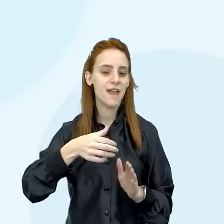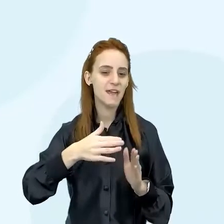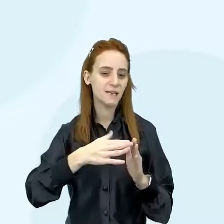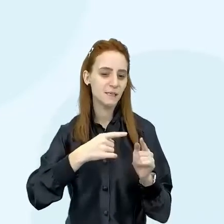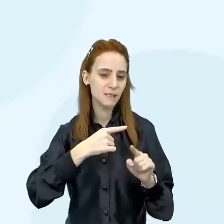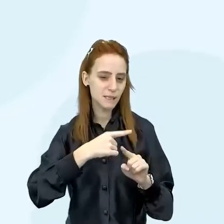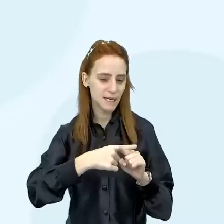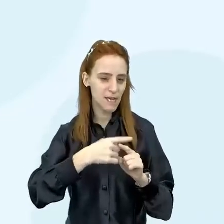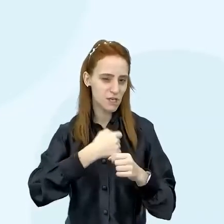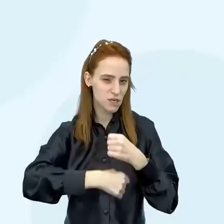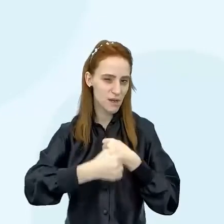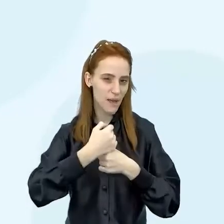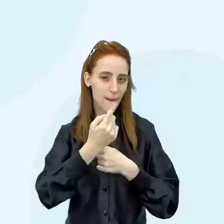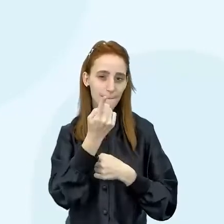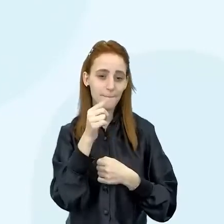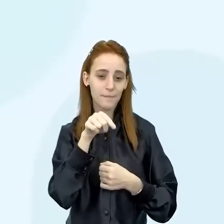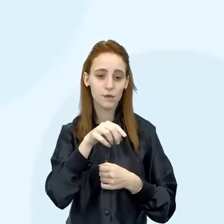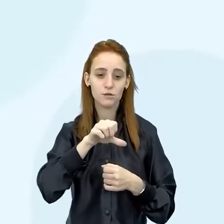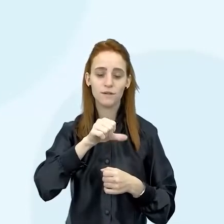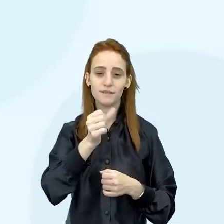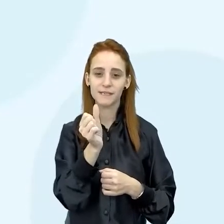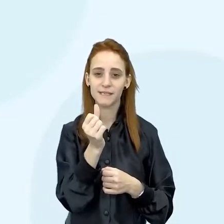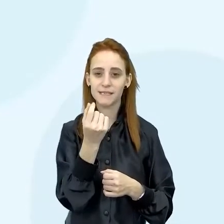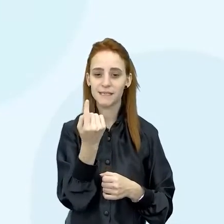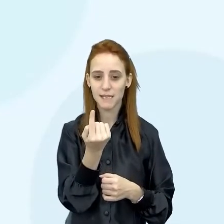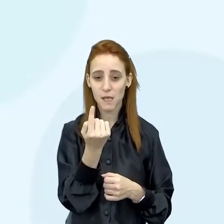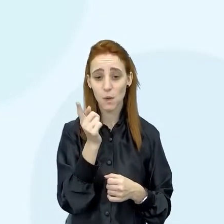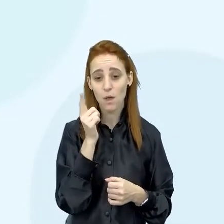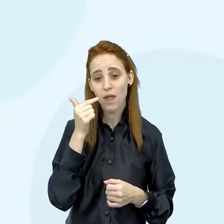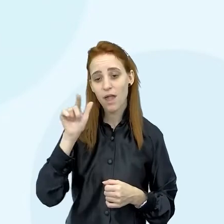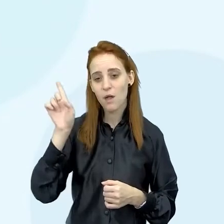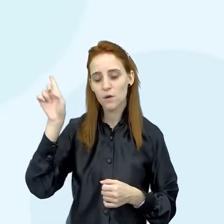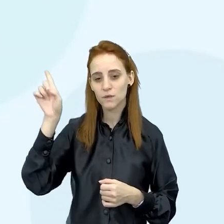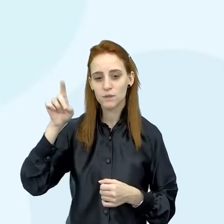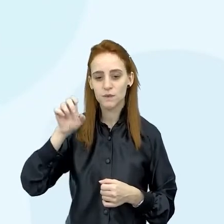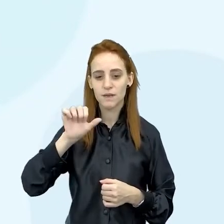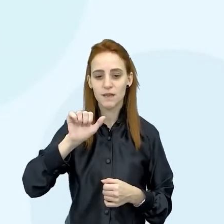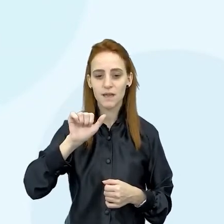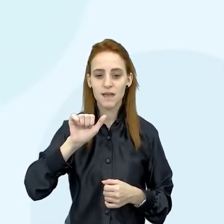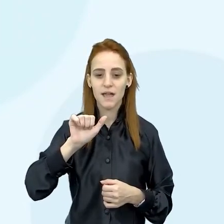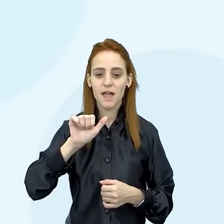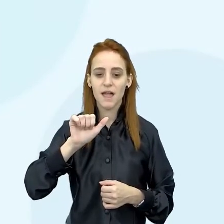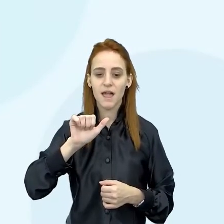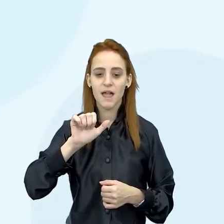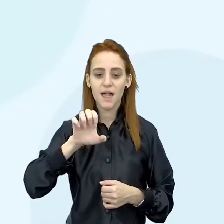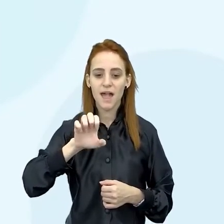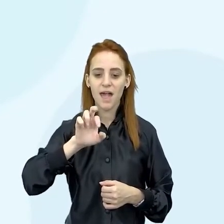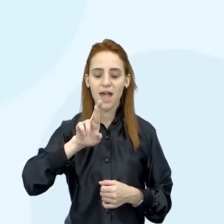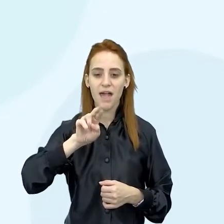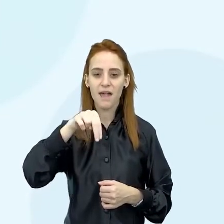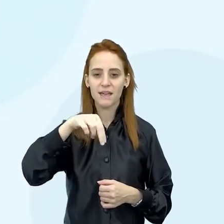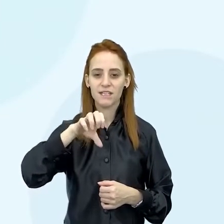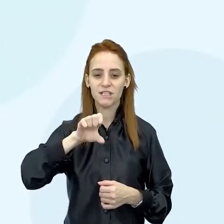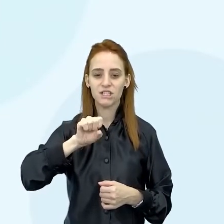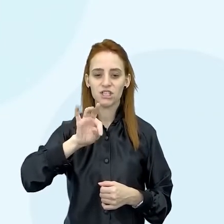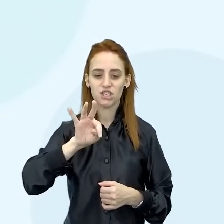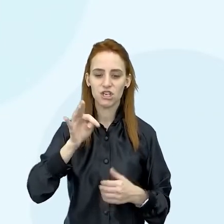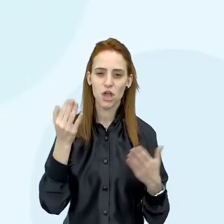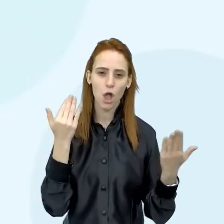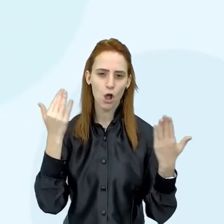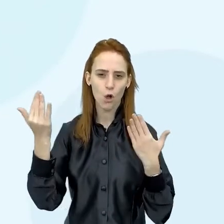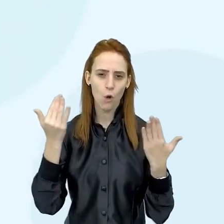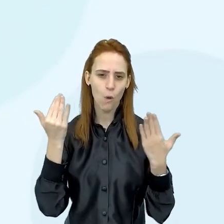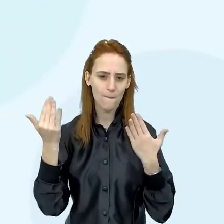1861. Aí você tem aqui agora o do Ernst Ludwig Kirchner, né? Olha a diferença de arte que